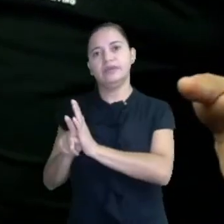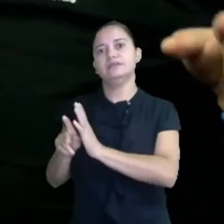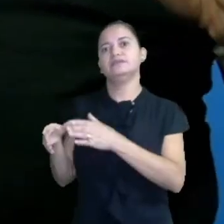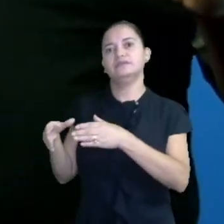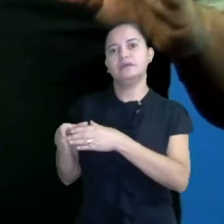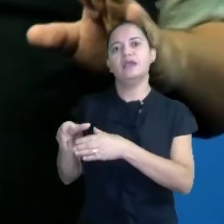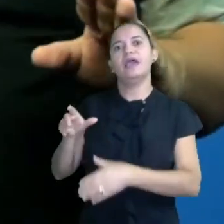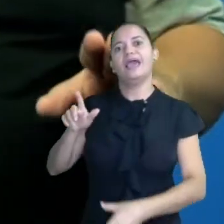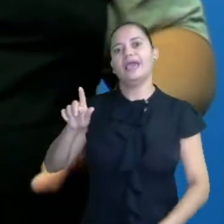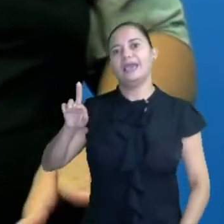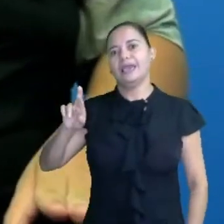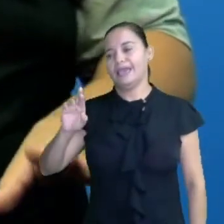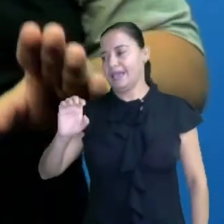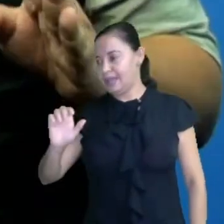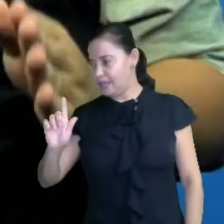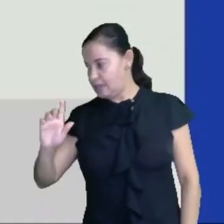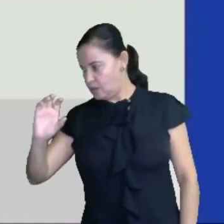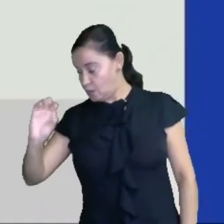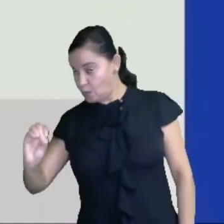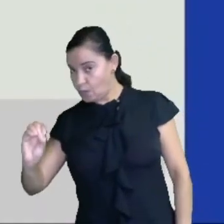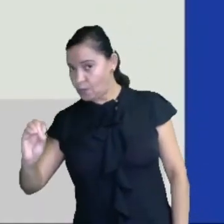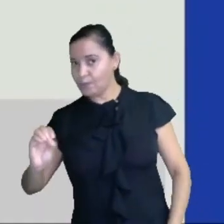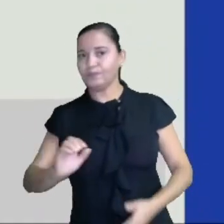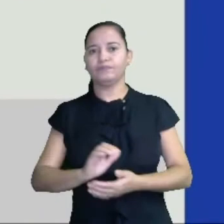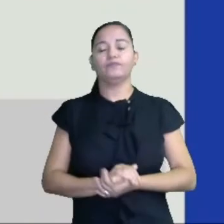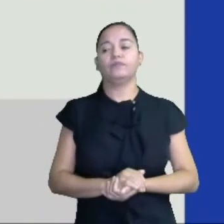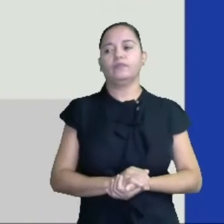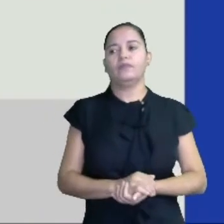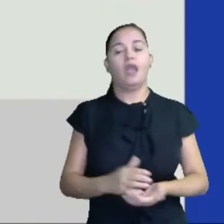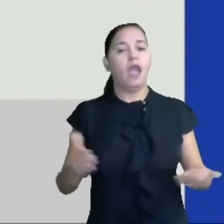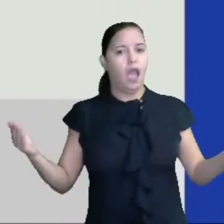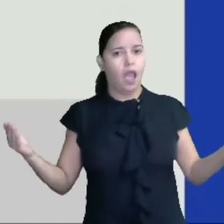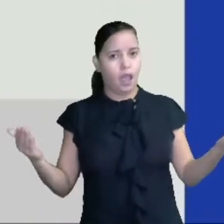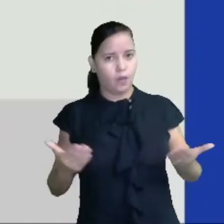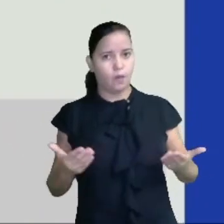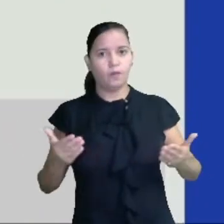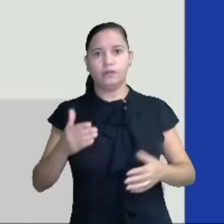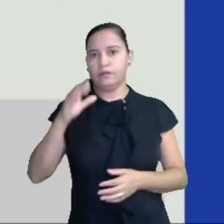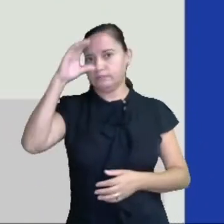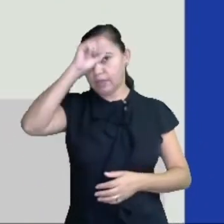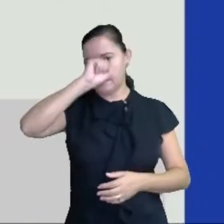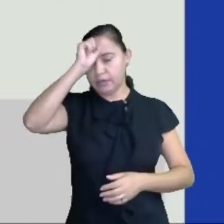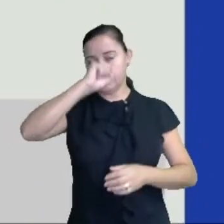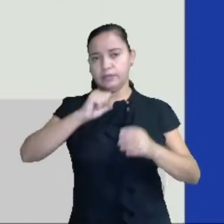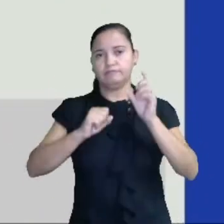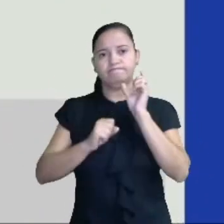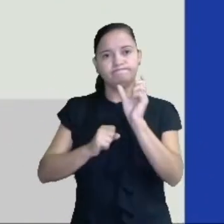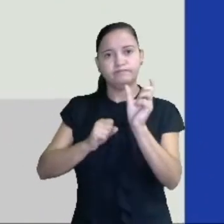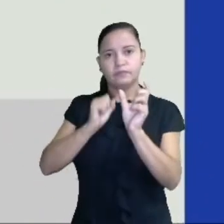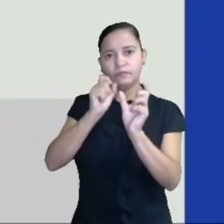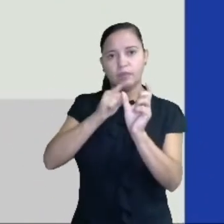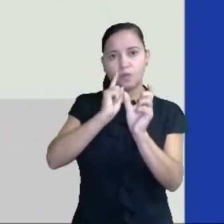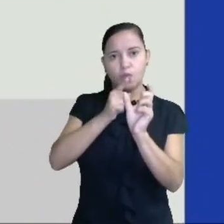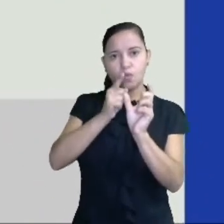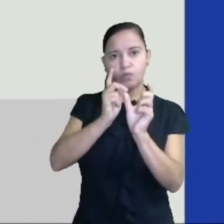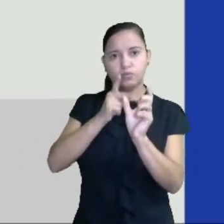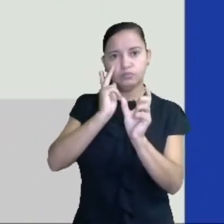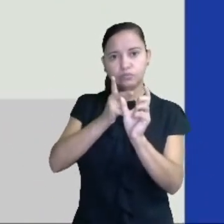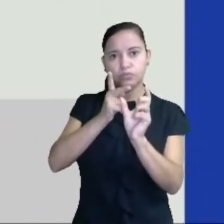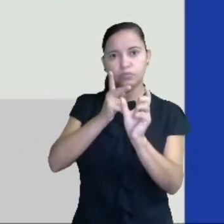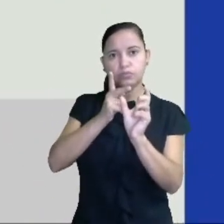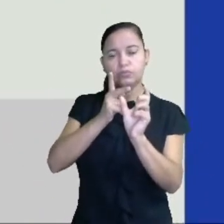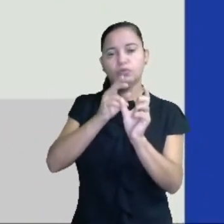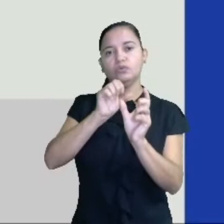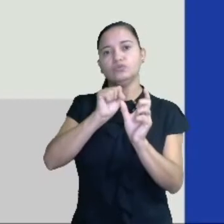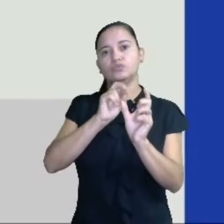sufixos. Sim, os sufixos também eles têm as suas divisões e peculiaridades